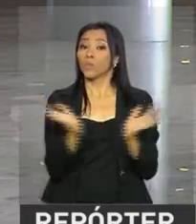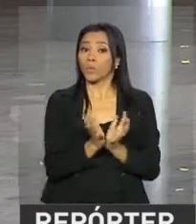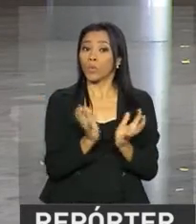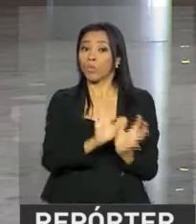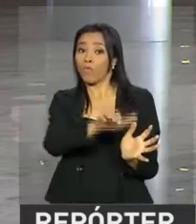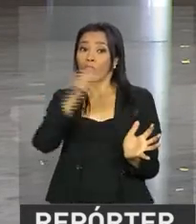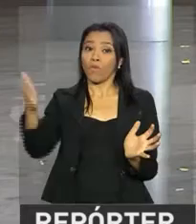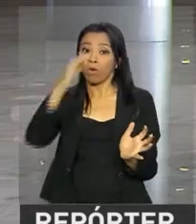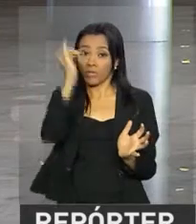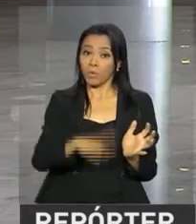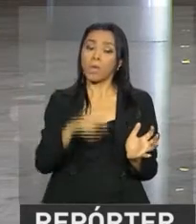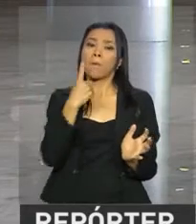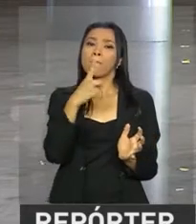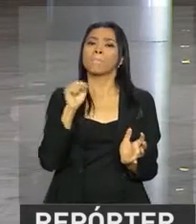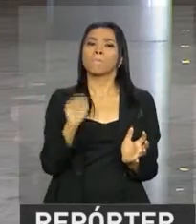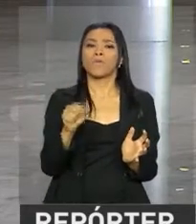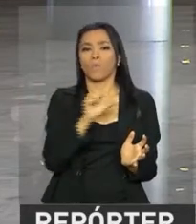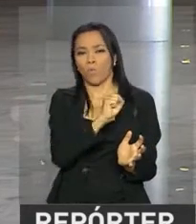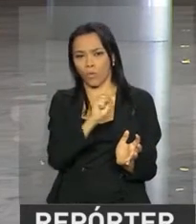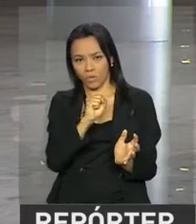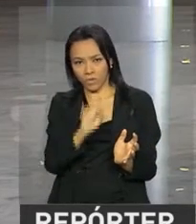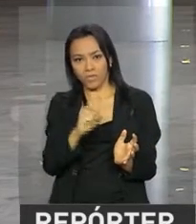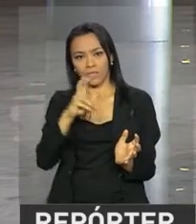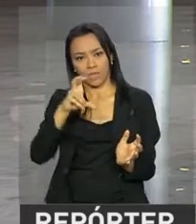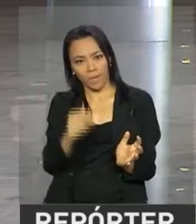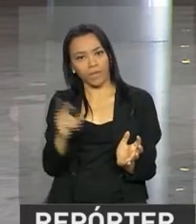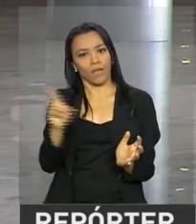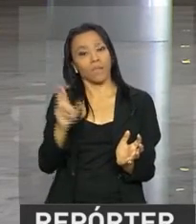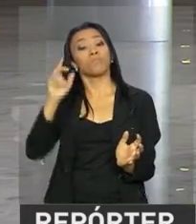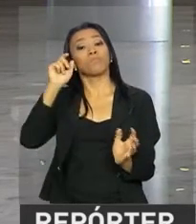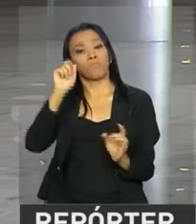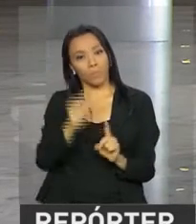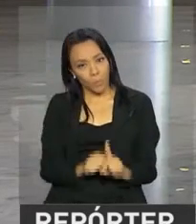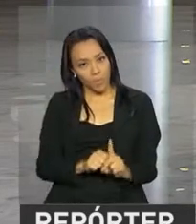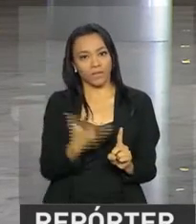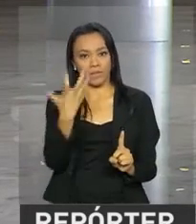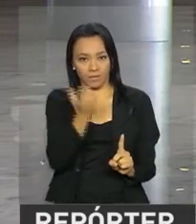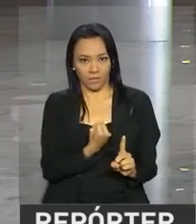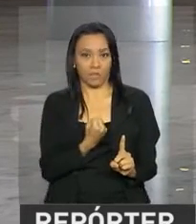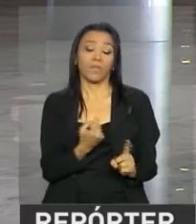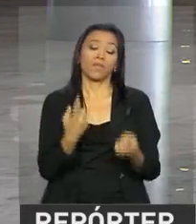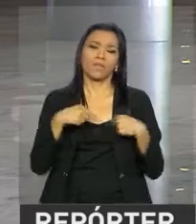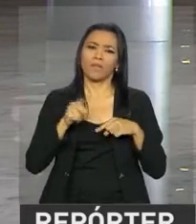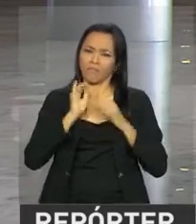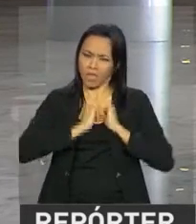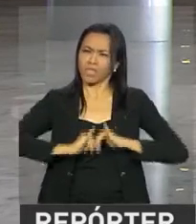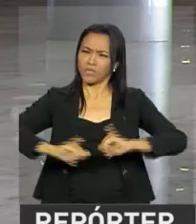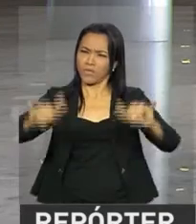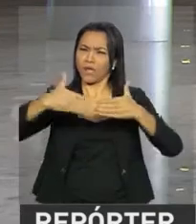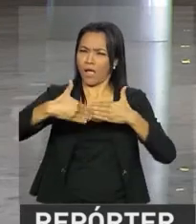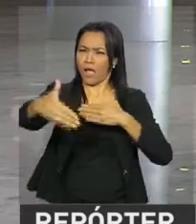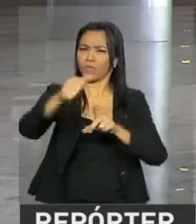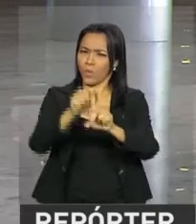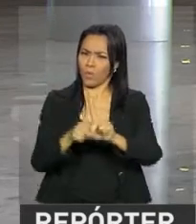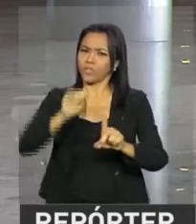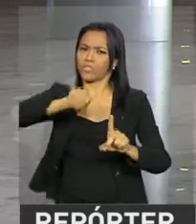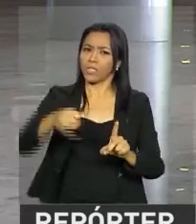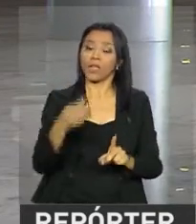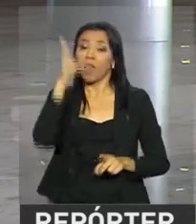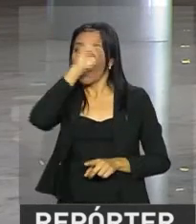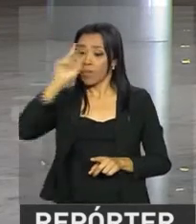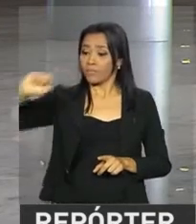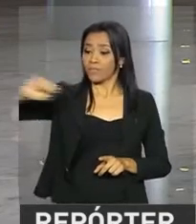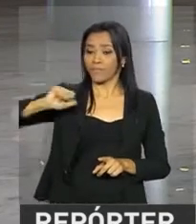de R$ 1.850 por mês. A expectativa é que o resultado saia aí no começo de janeiro. Lembrando que o Bolsa Atleta